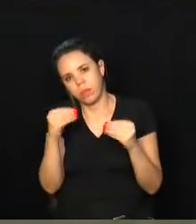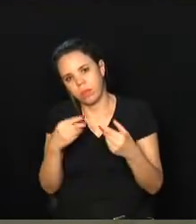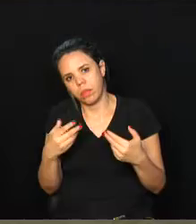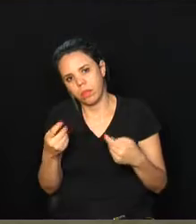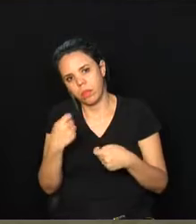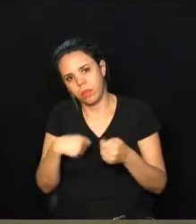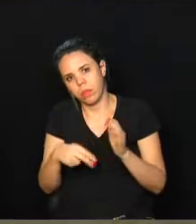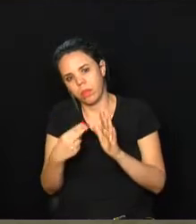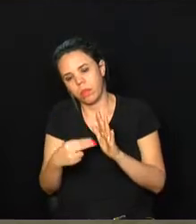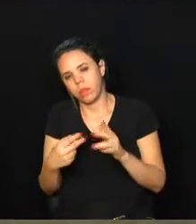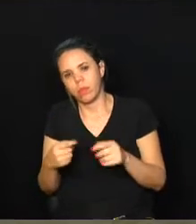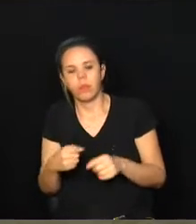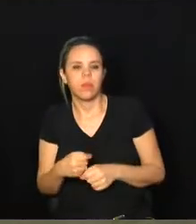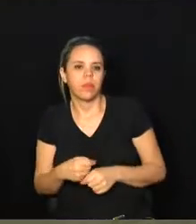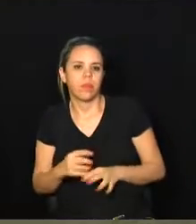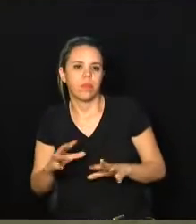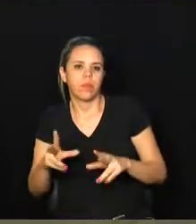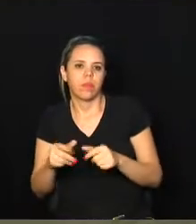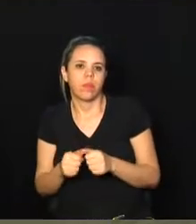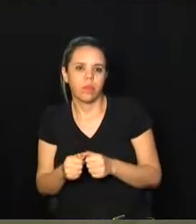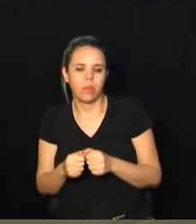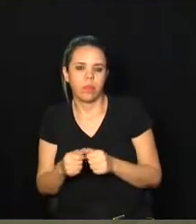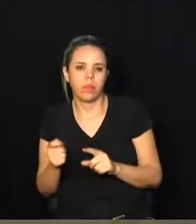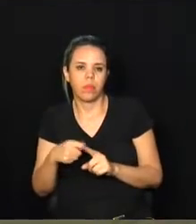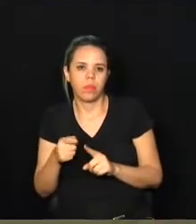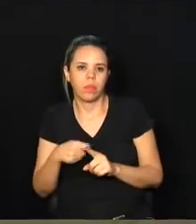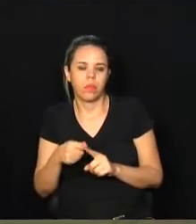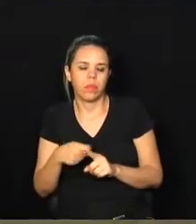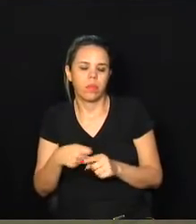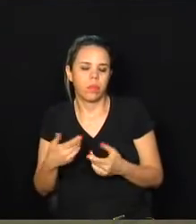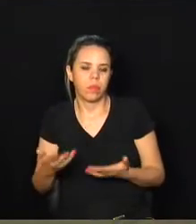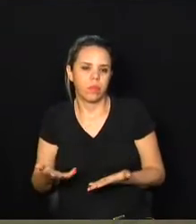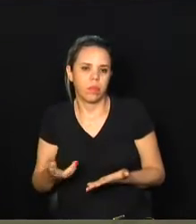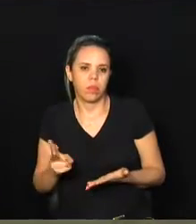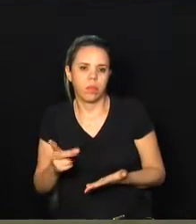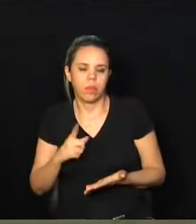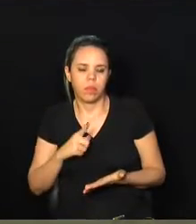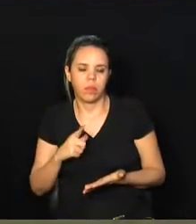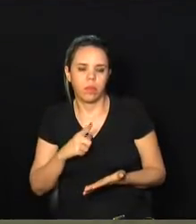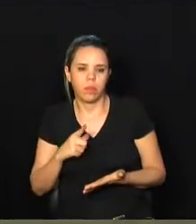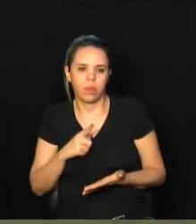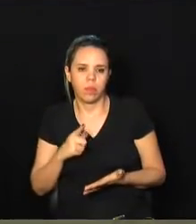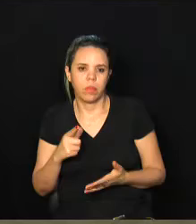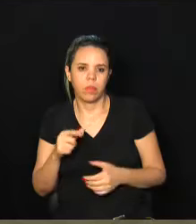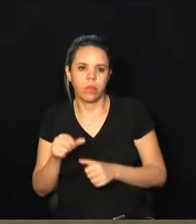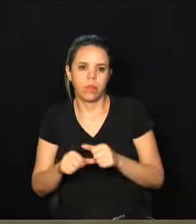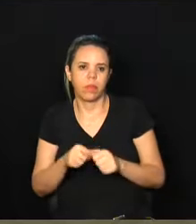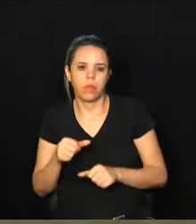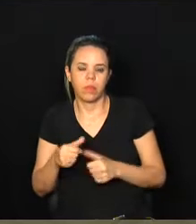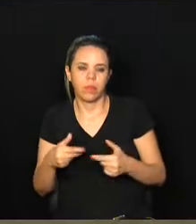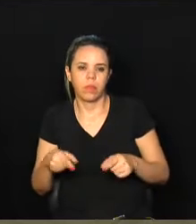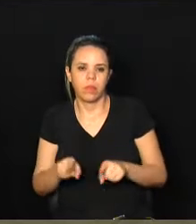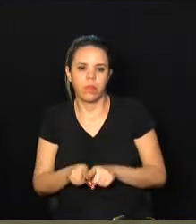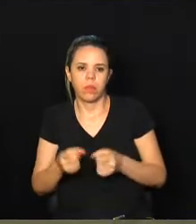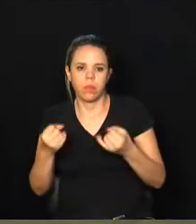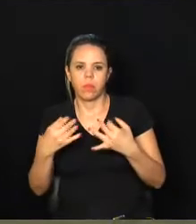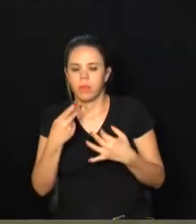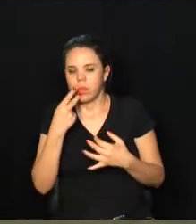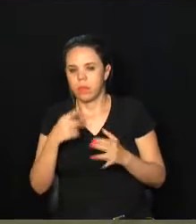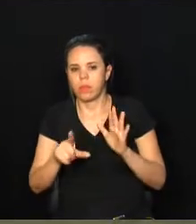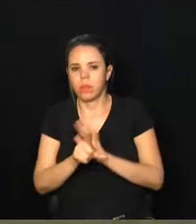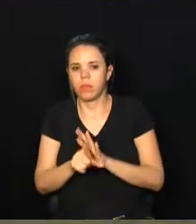à mão? Isso tinha que todo mês, sempre que tiver uma renovação de algum comentário naquela